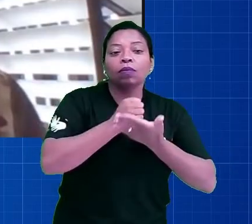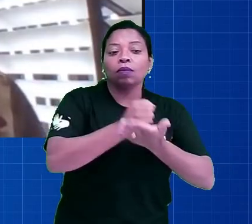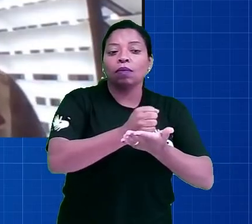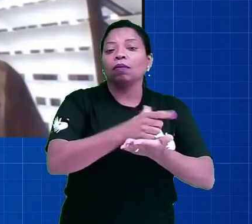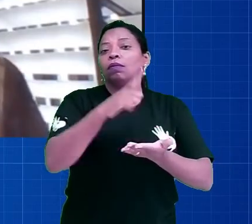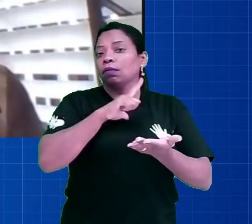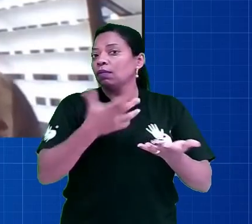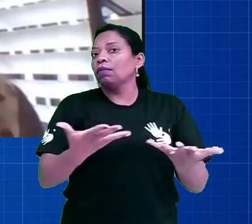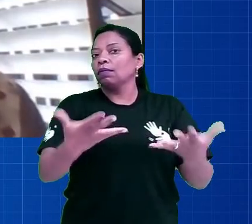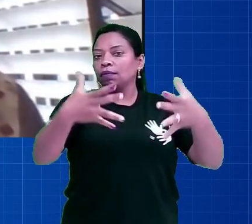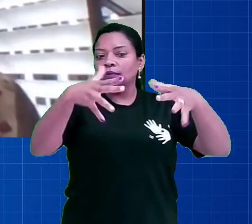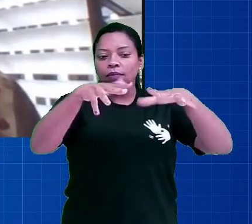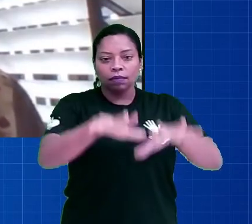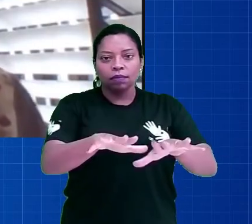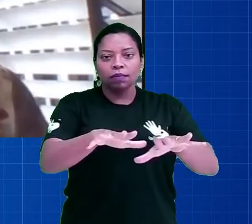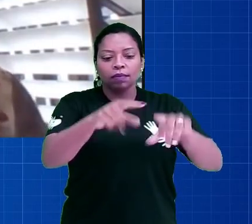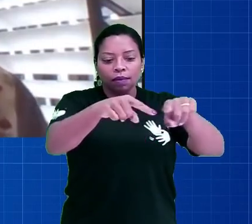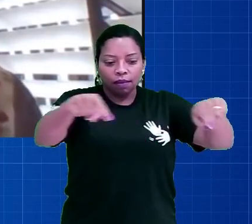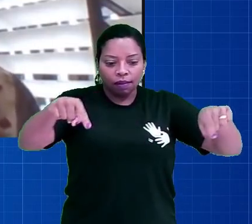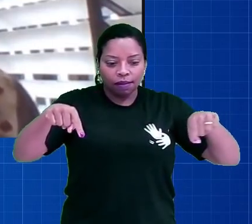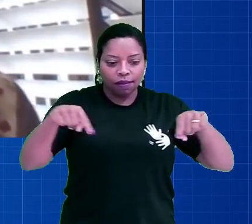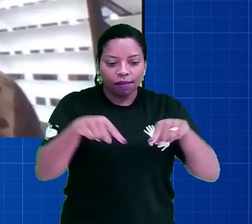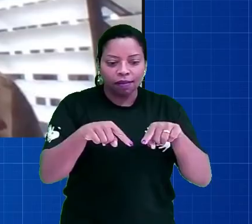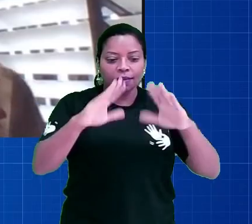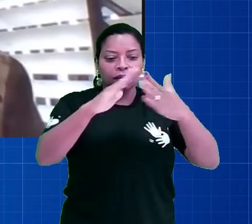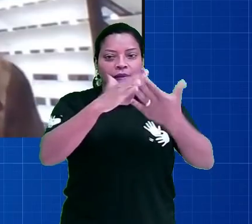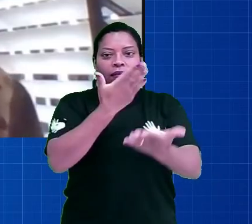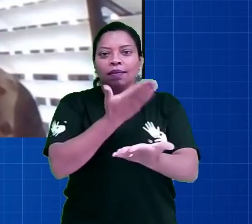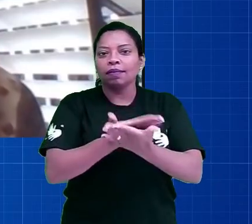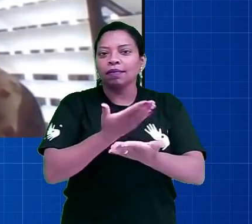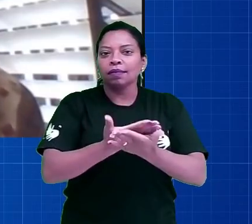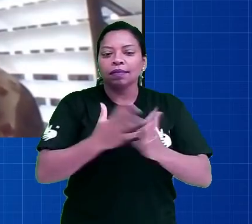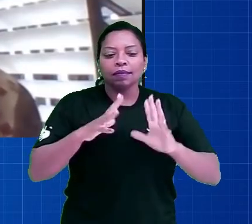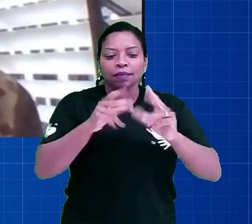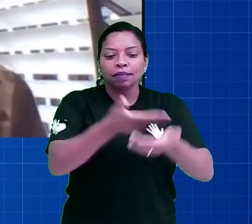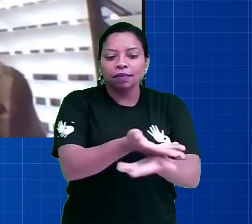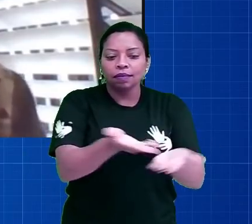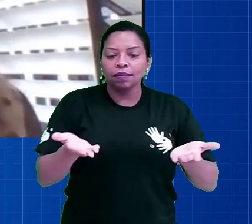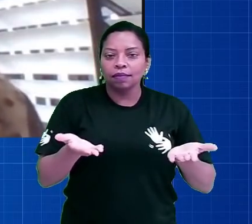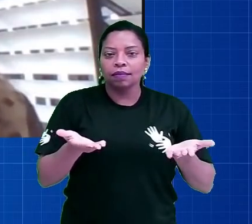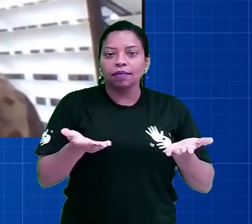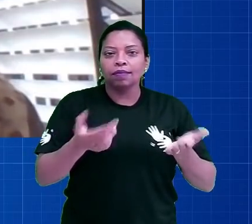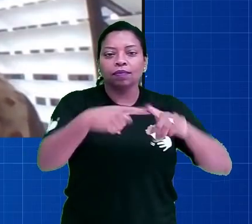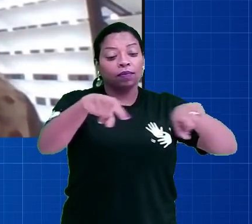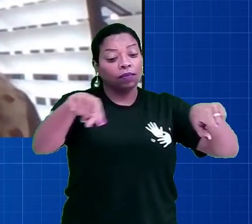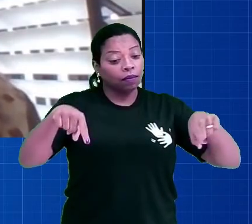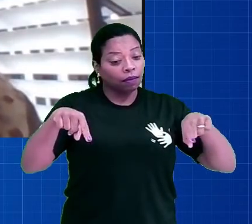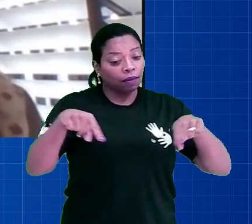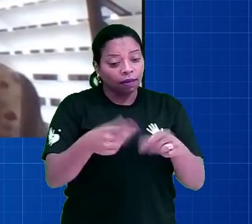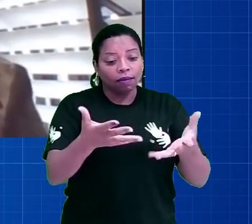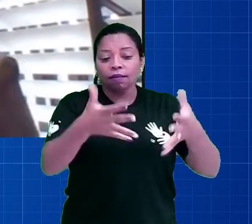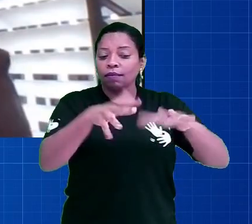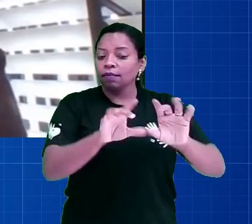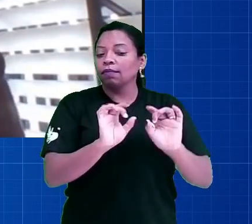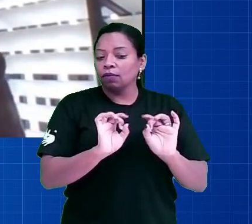de exercer a inclusão no espaço que, de fato, é inclusivo, que é a sala de aula.